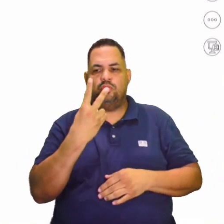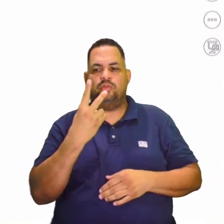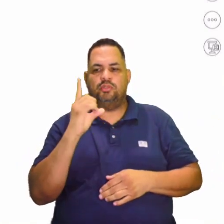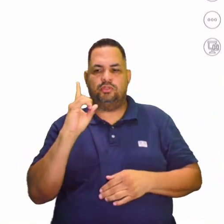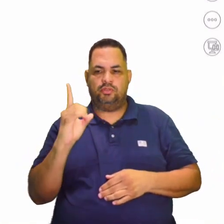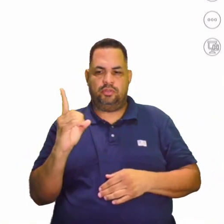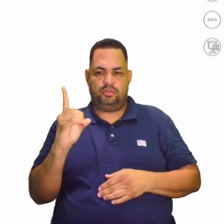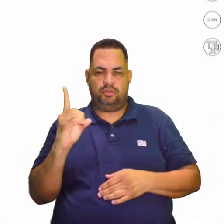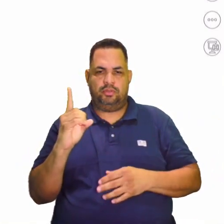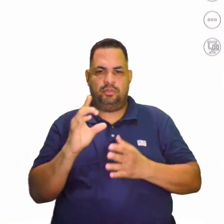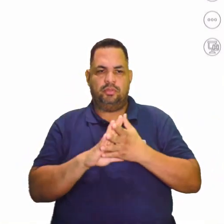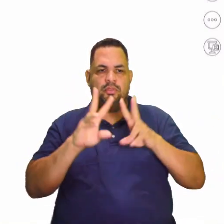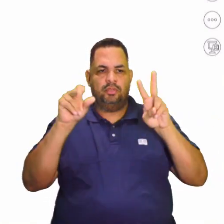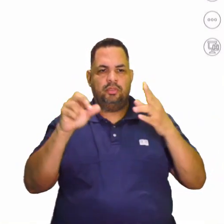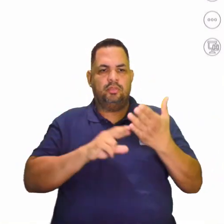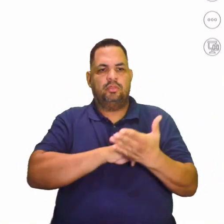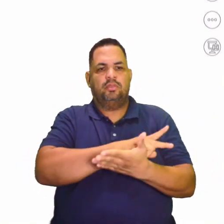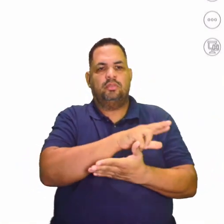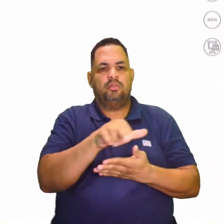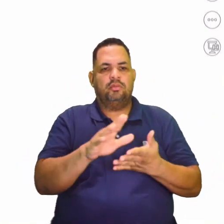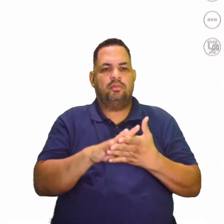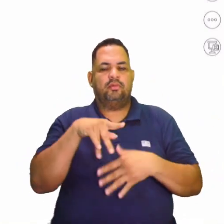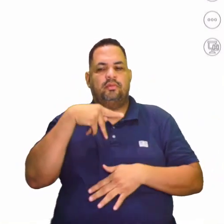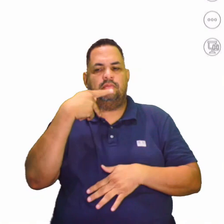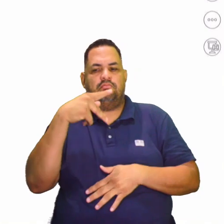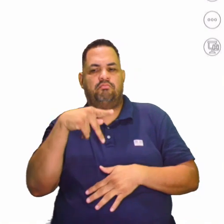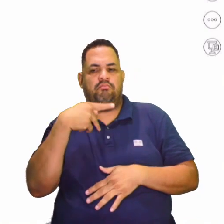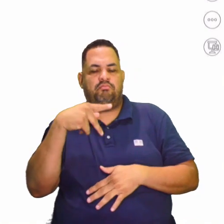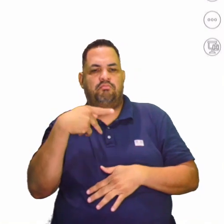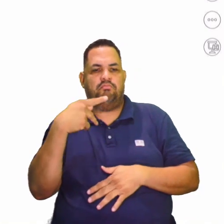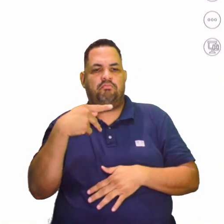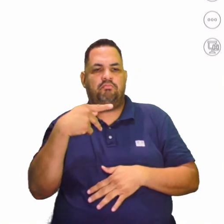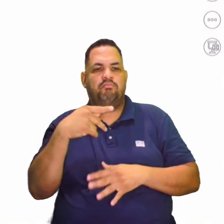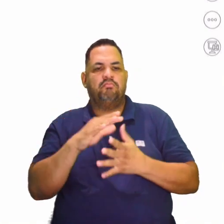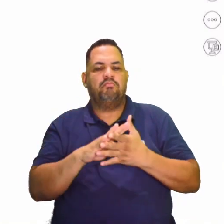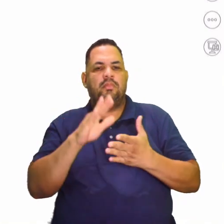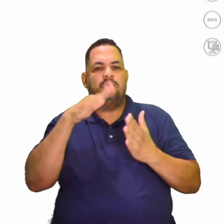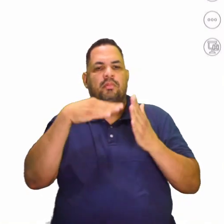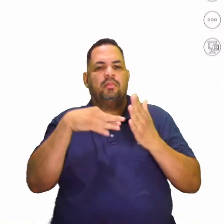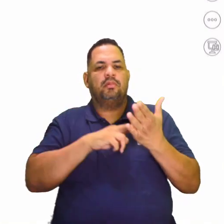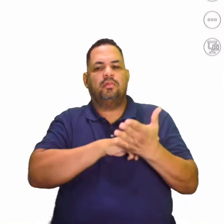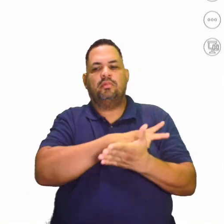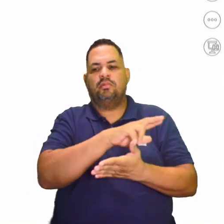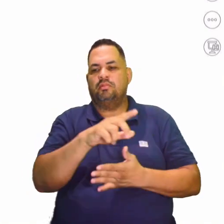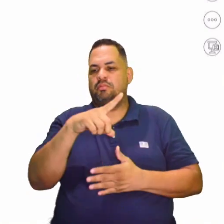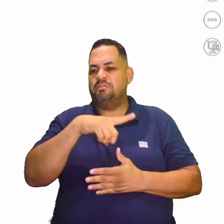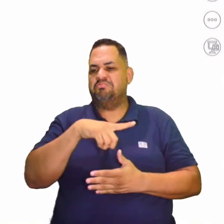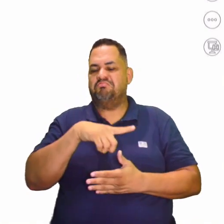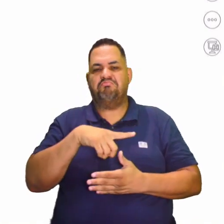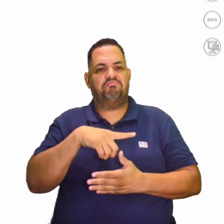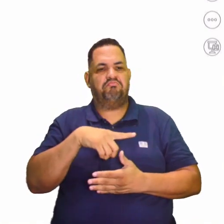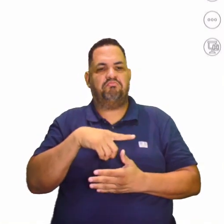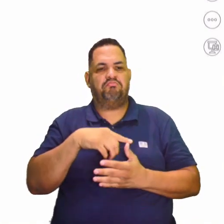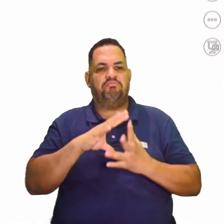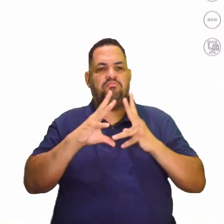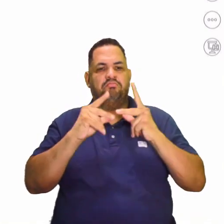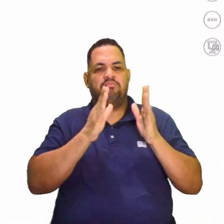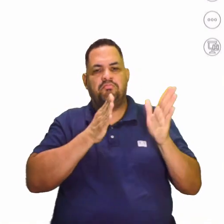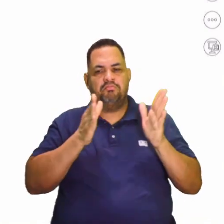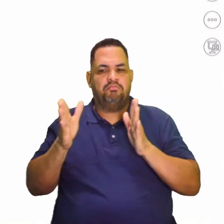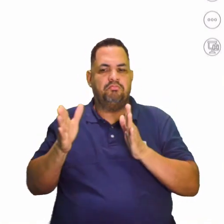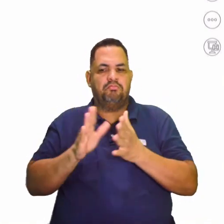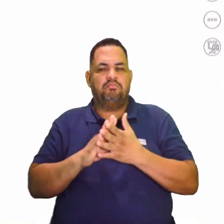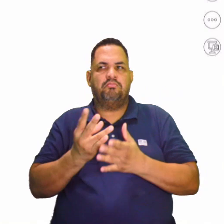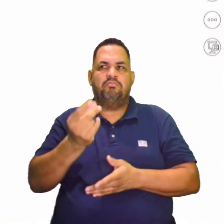bidimensional. E os temas são diversos, né? Nós podemos observar que os temas para a pintura são diversos. Em todos os períodos,